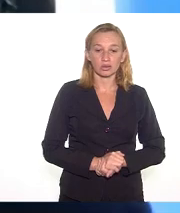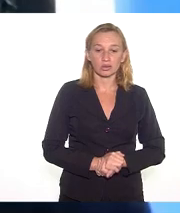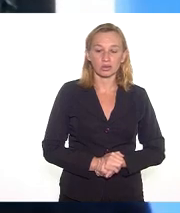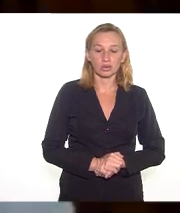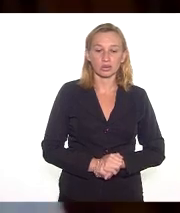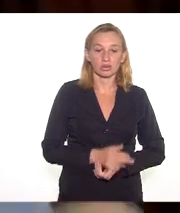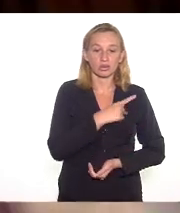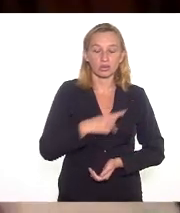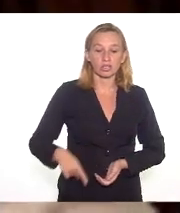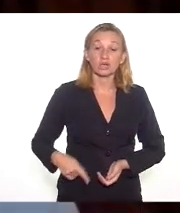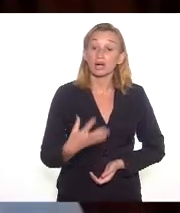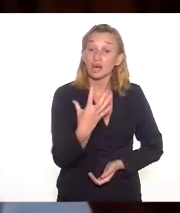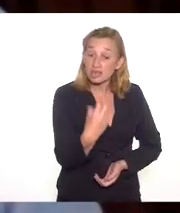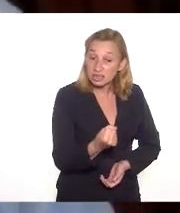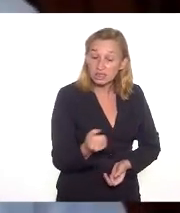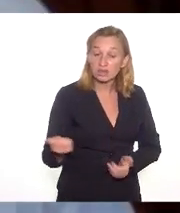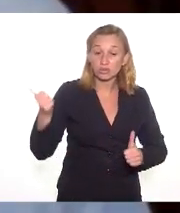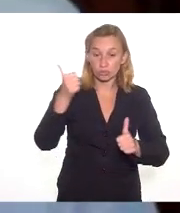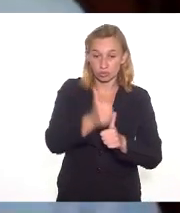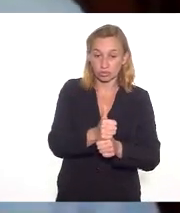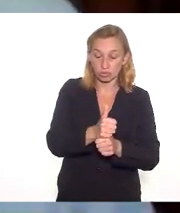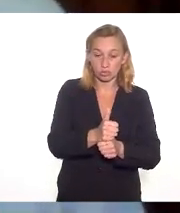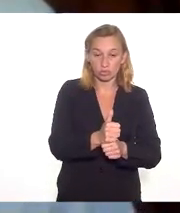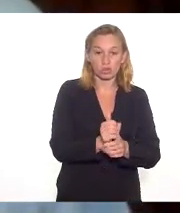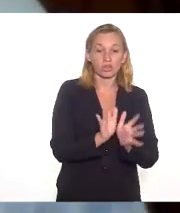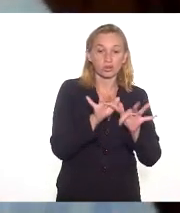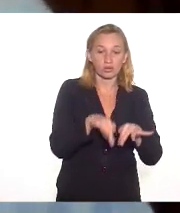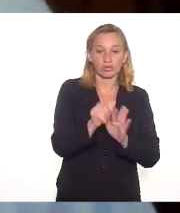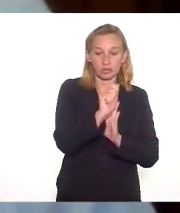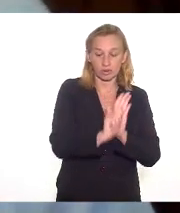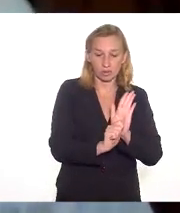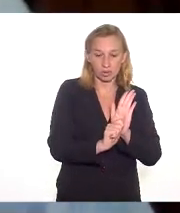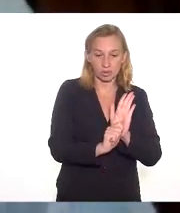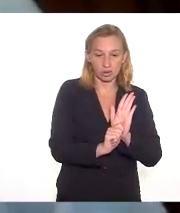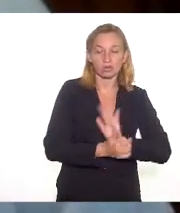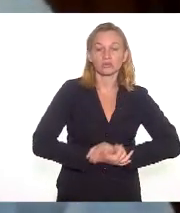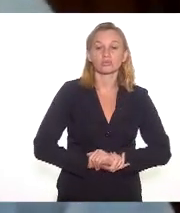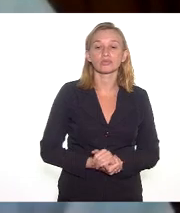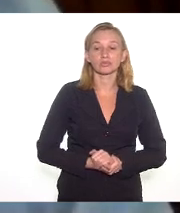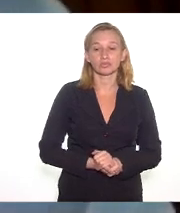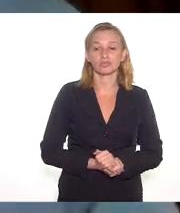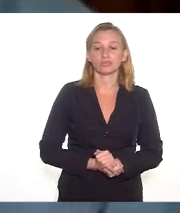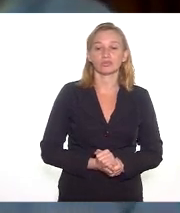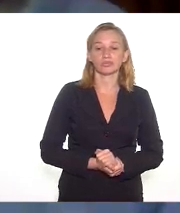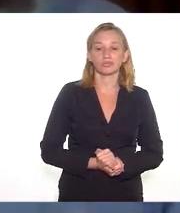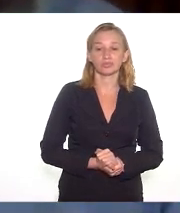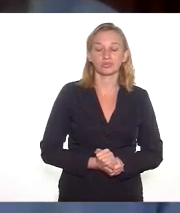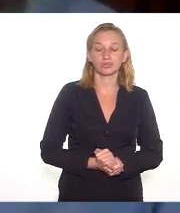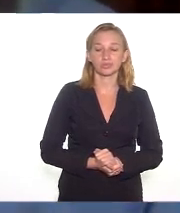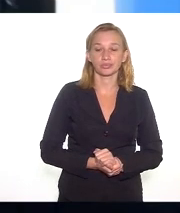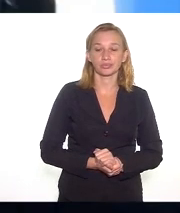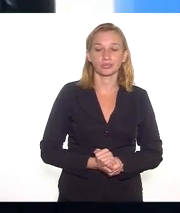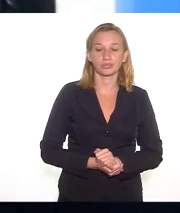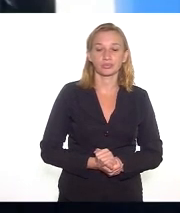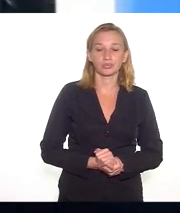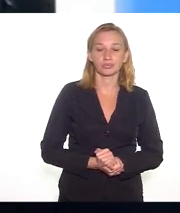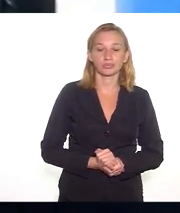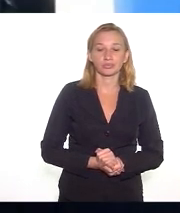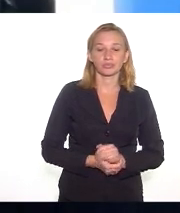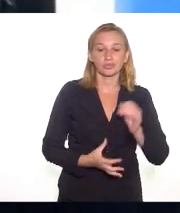Senhor presidente, o parecer é favorável com subemenda, concluindo por substitutivo, pedindo forma final de redação. Emitir parecer